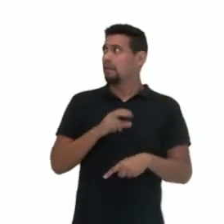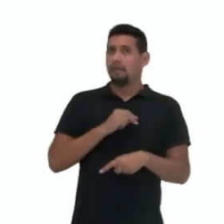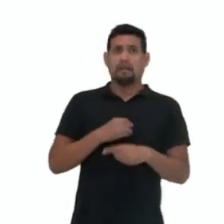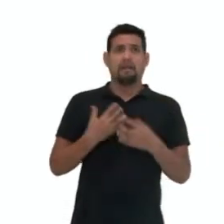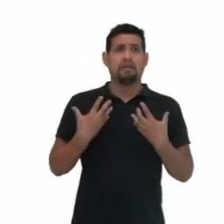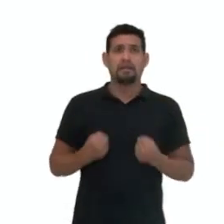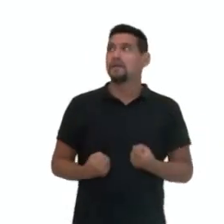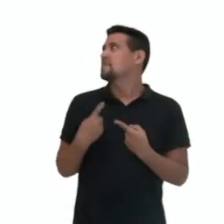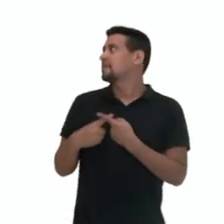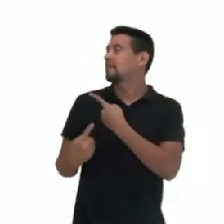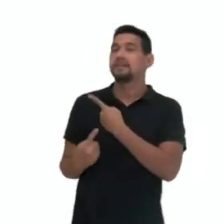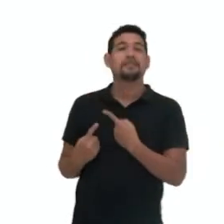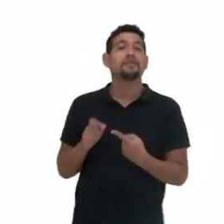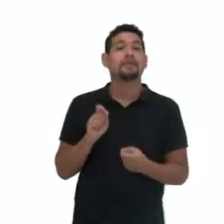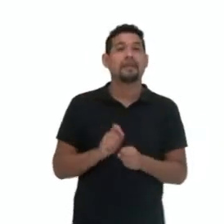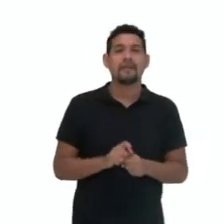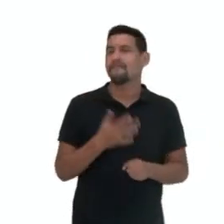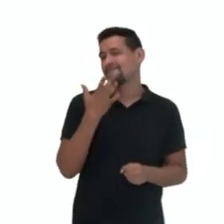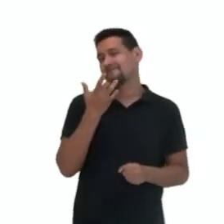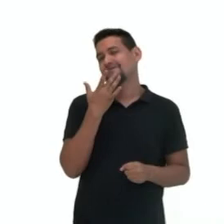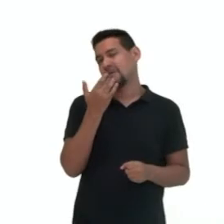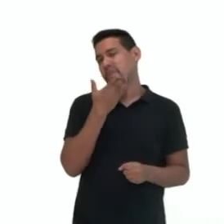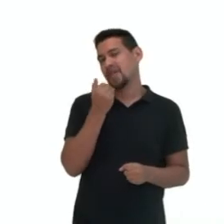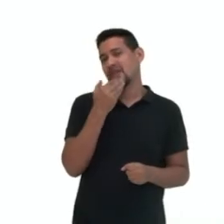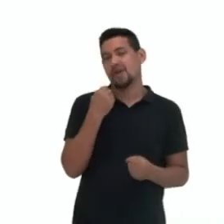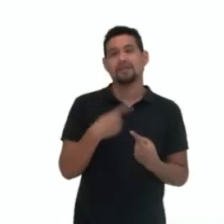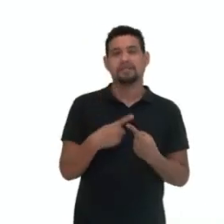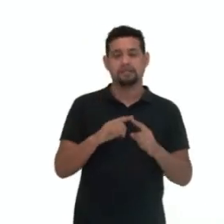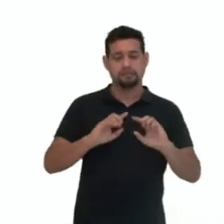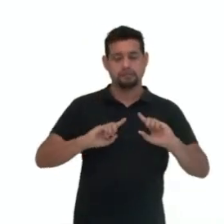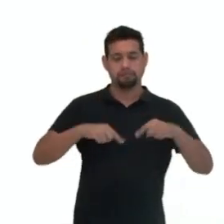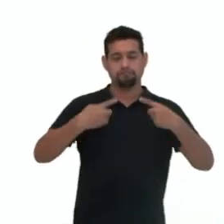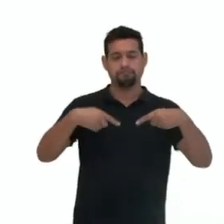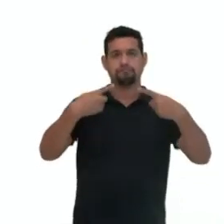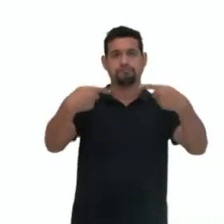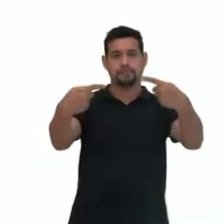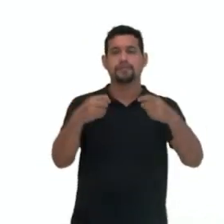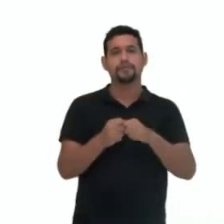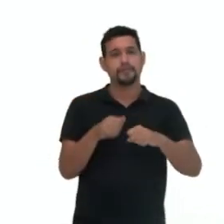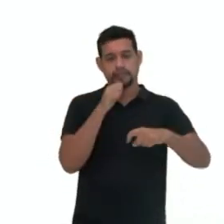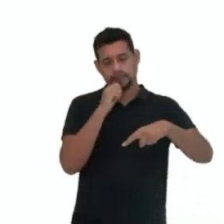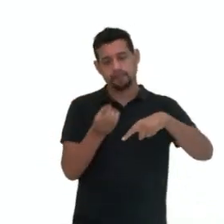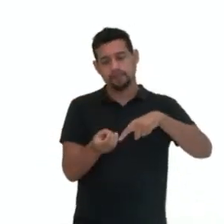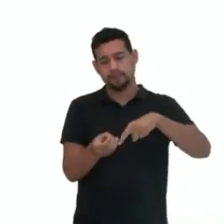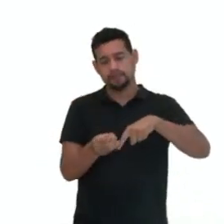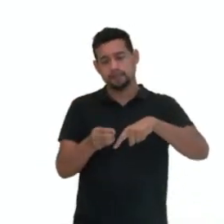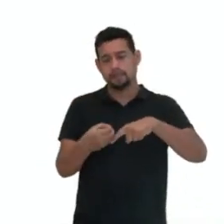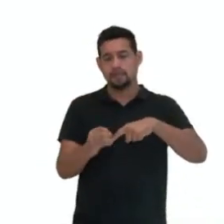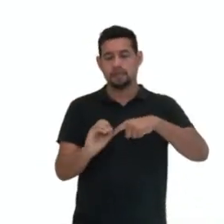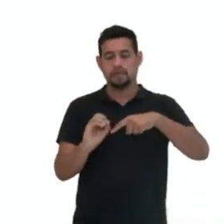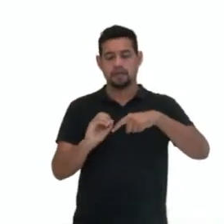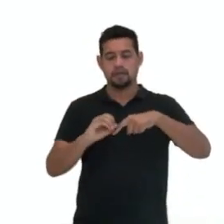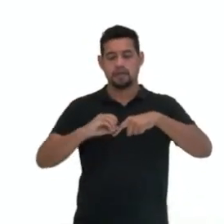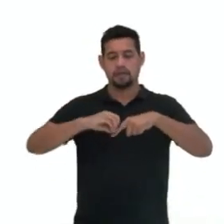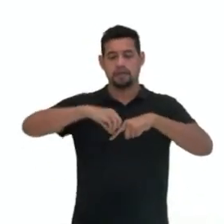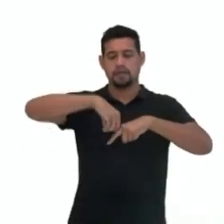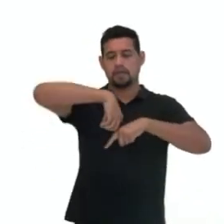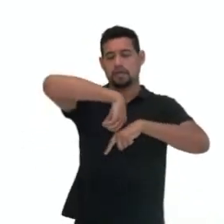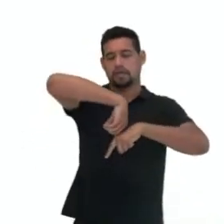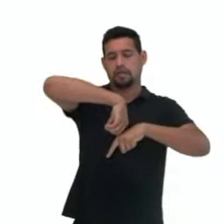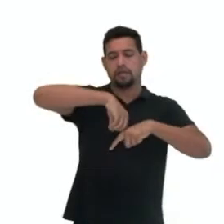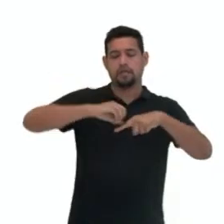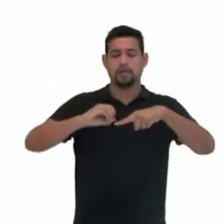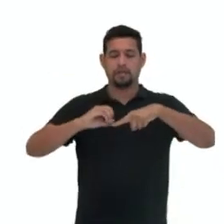isso aqui facilita o trabalho, a realização de uma tarefa, né? Para deslocar, né, um objeto. Olha aqui,